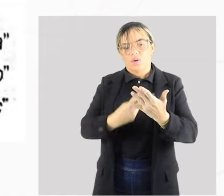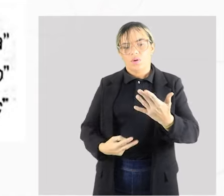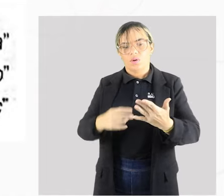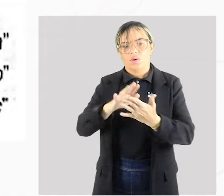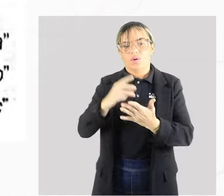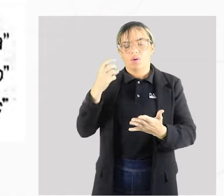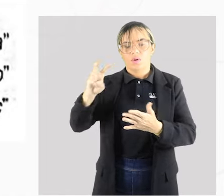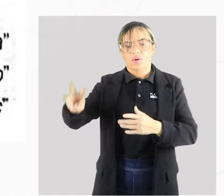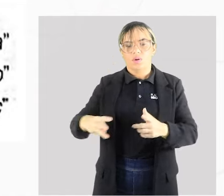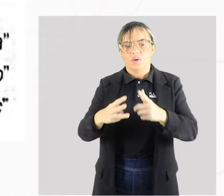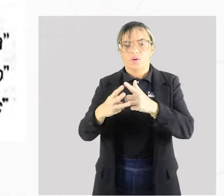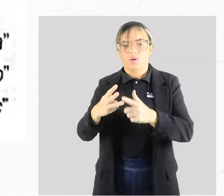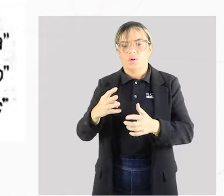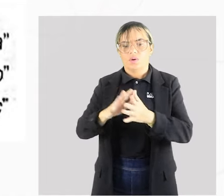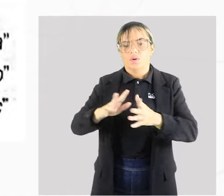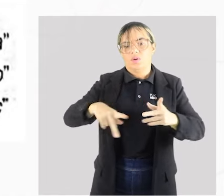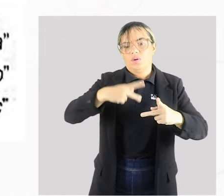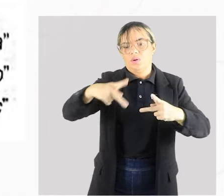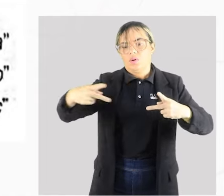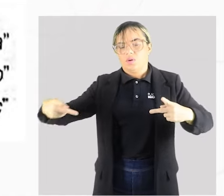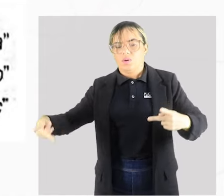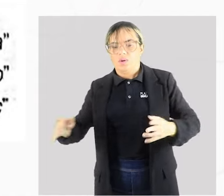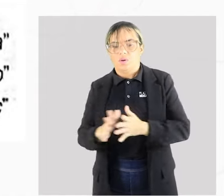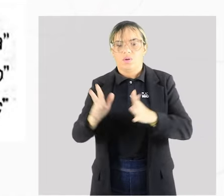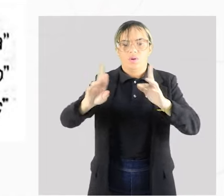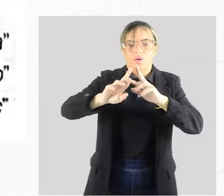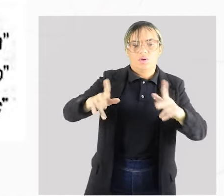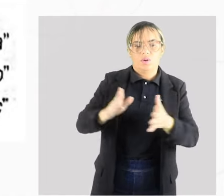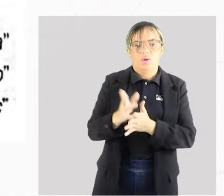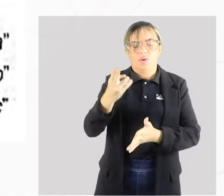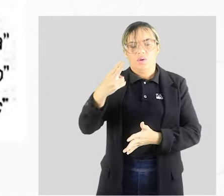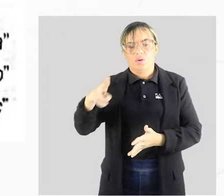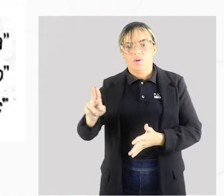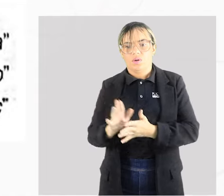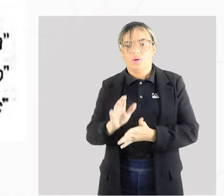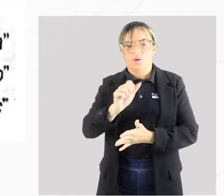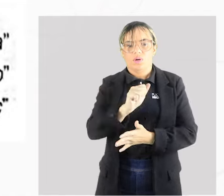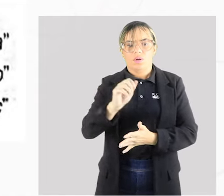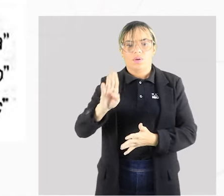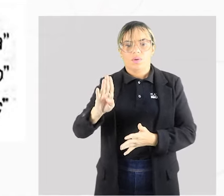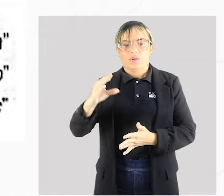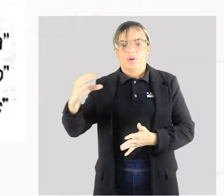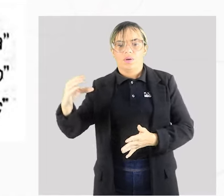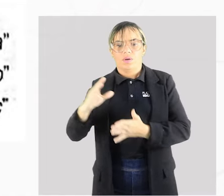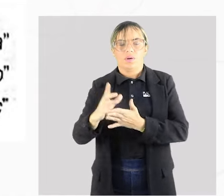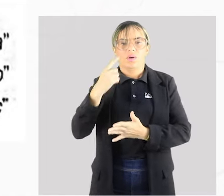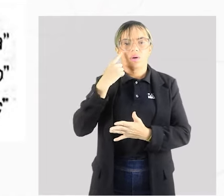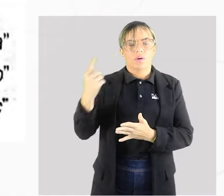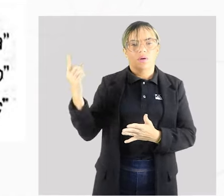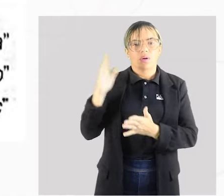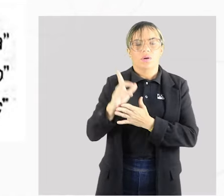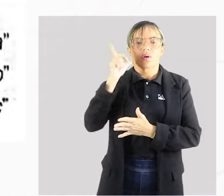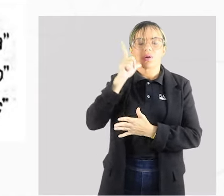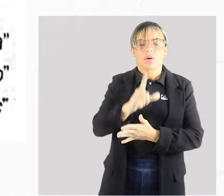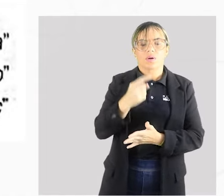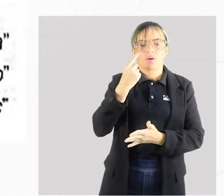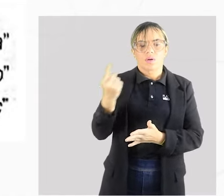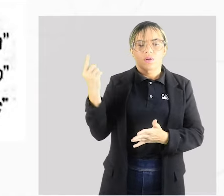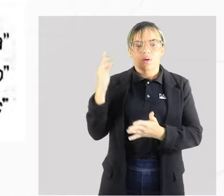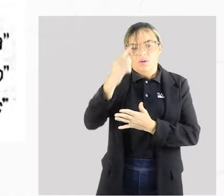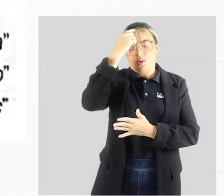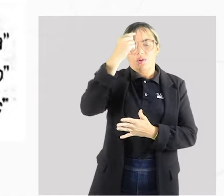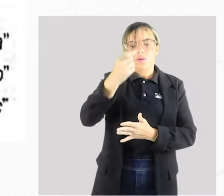há três formas proteicas diferentes denominadas A B e C Então você consegue observar né aí na